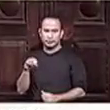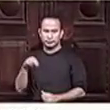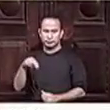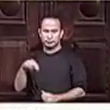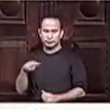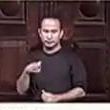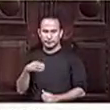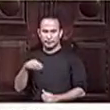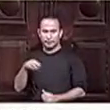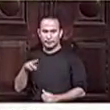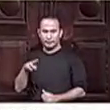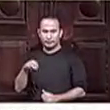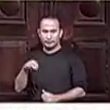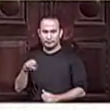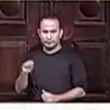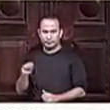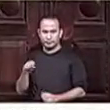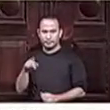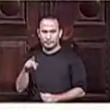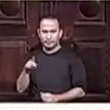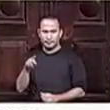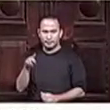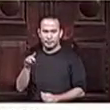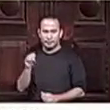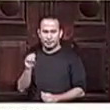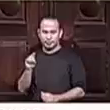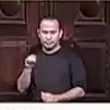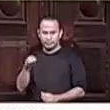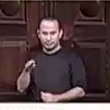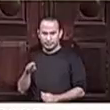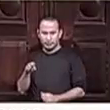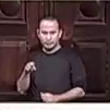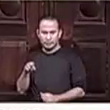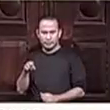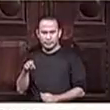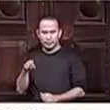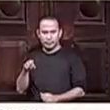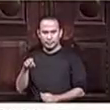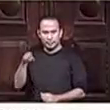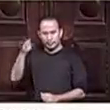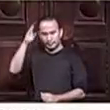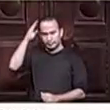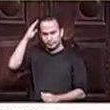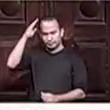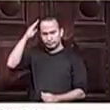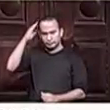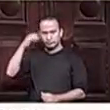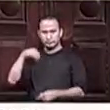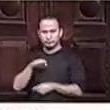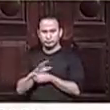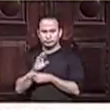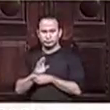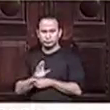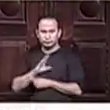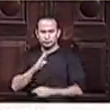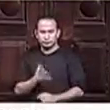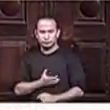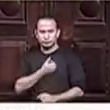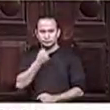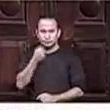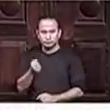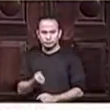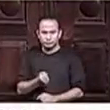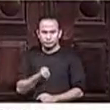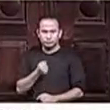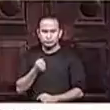somatória. O PSDB ajuda a salvar o presidente Temer e o PMDB ajuda a salvar o senador Aécio